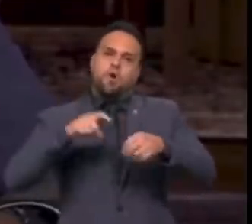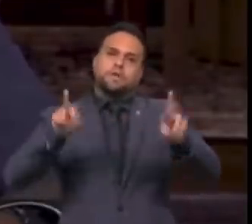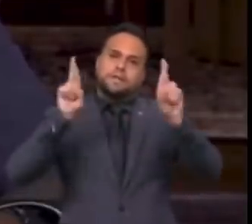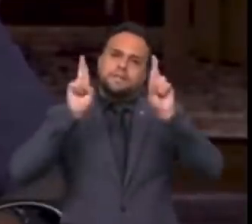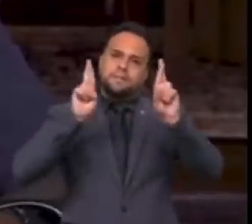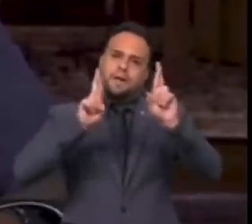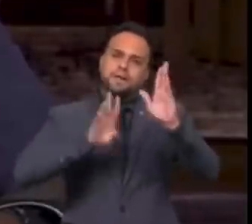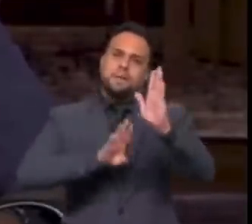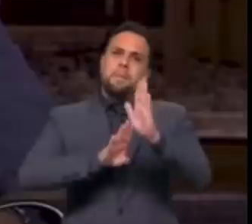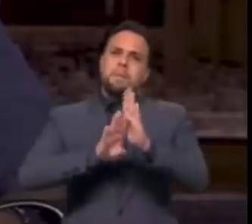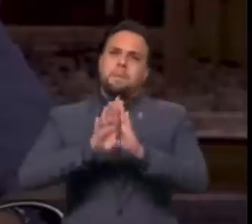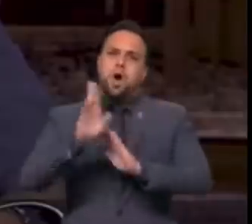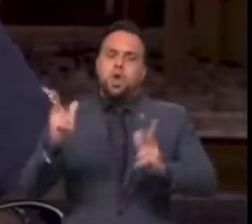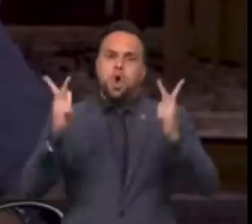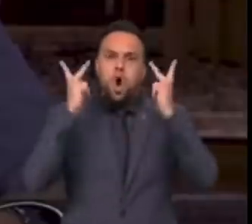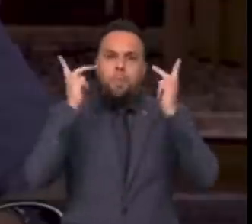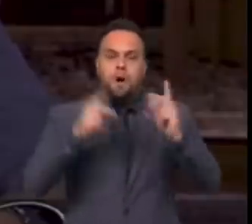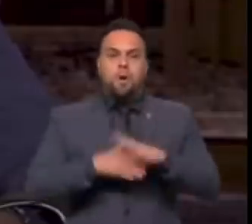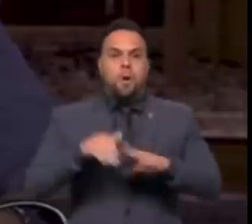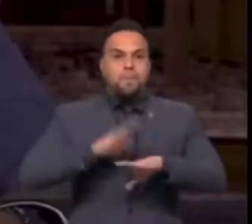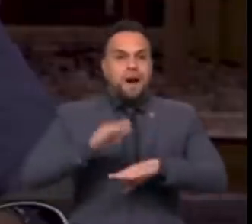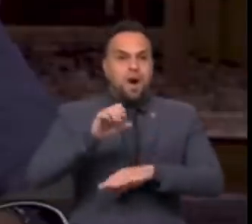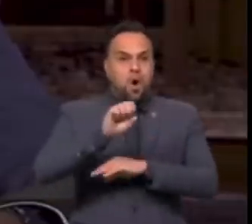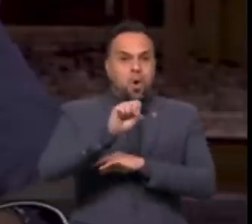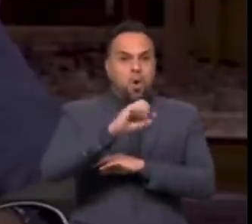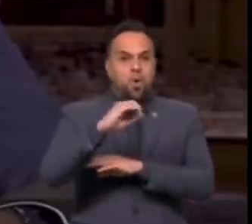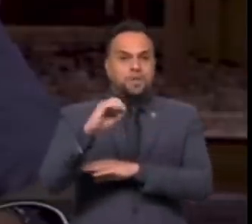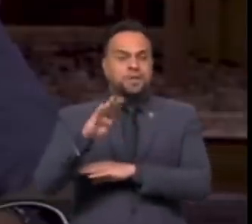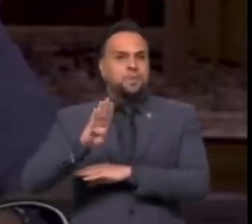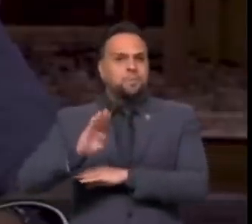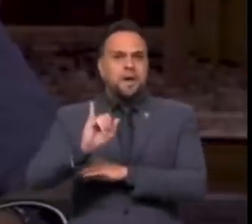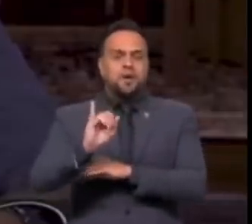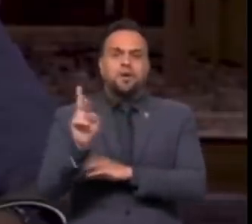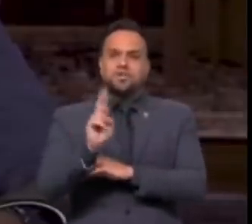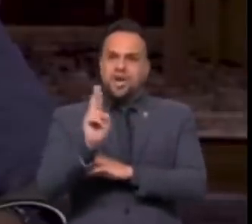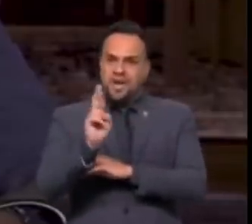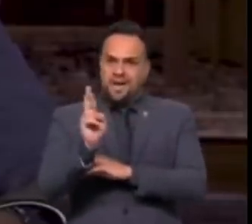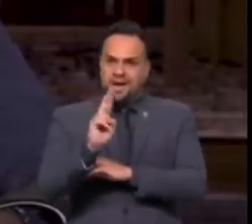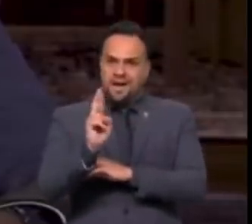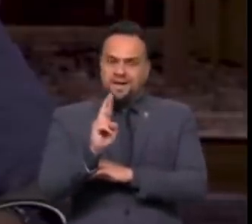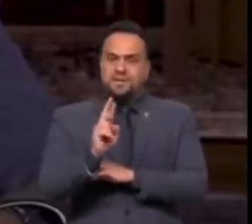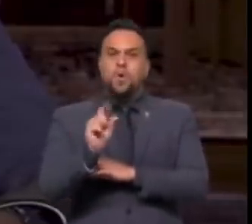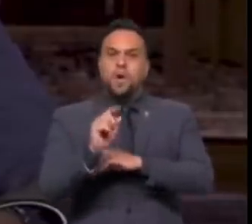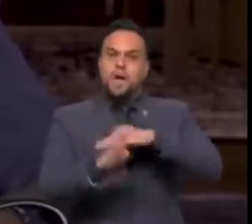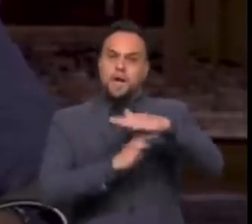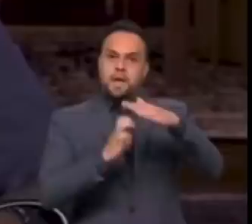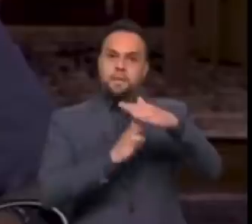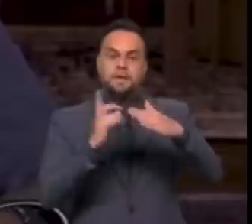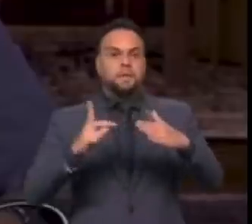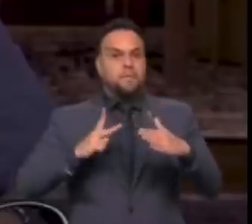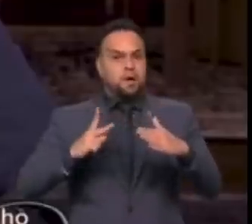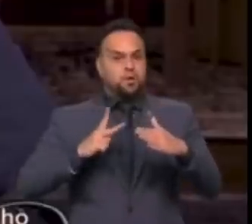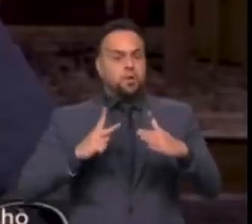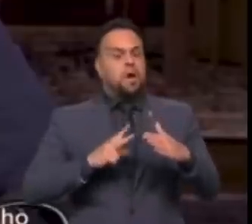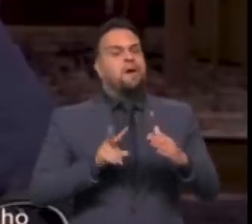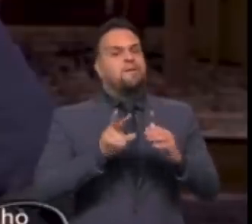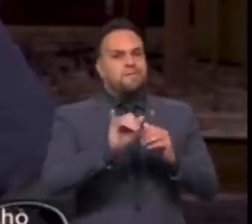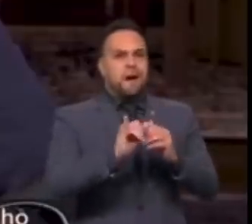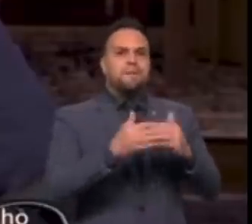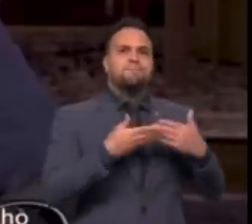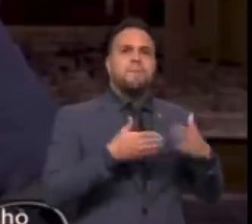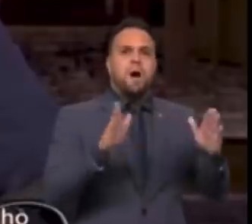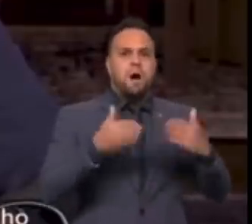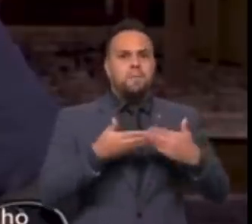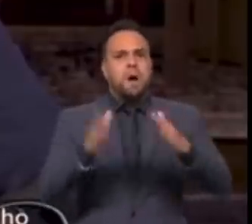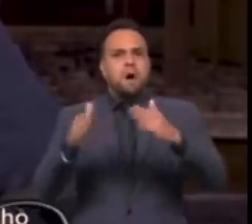volte à normalidade já são mais de 800 bilhões de reais contratados pela iniciativa privada e